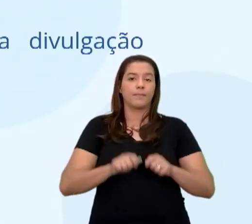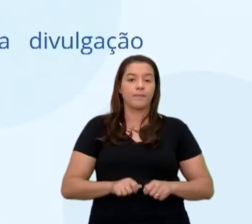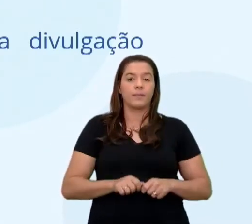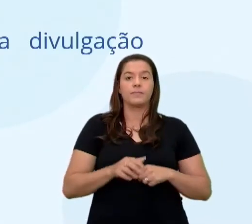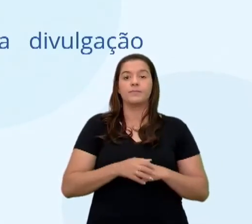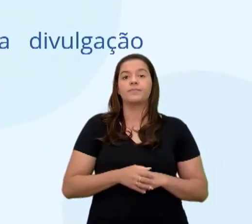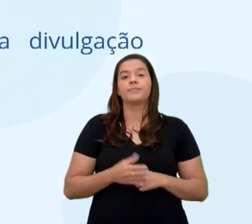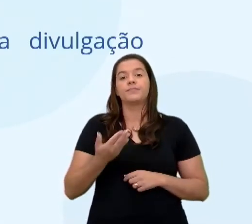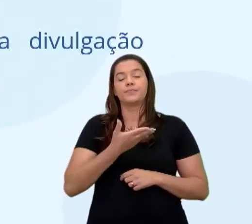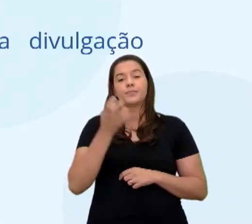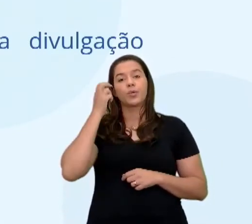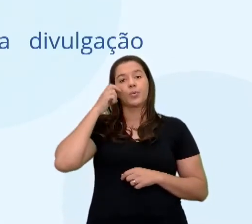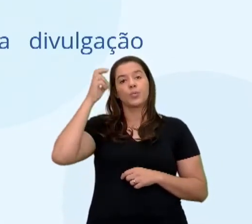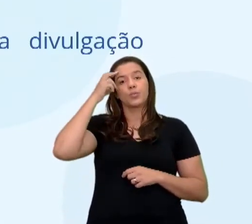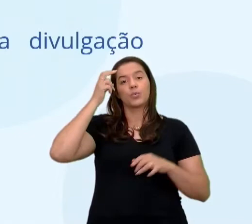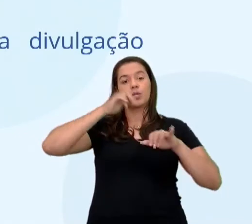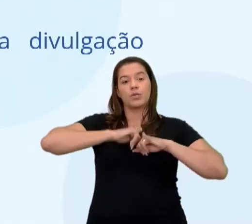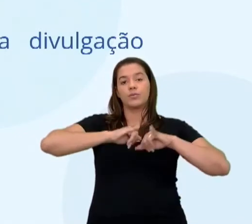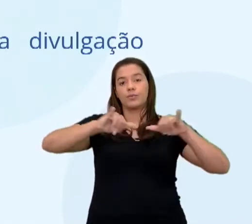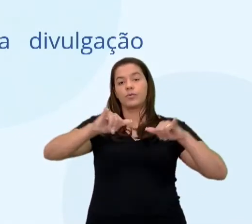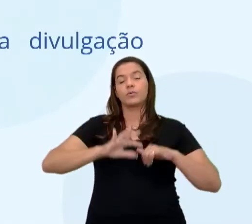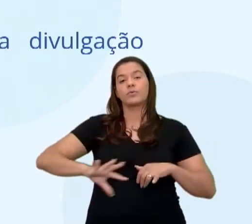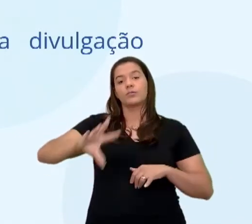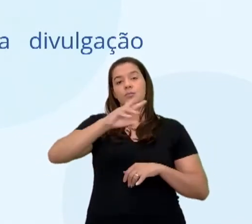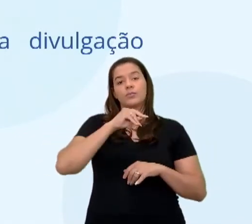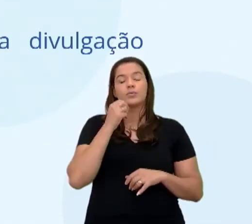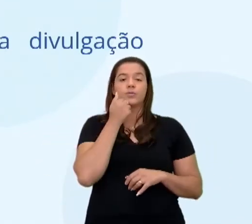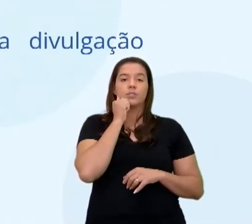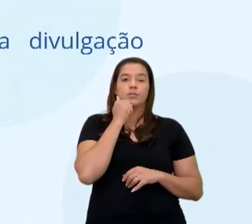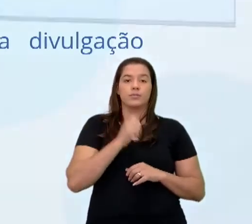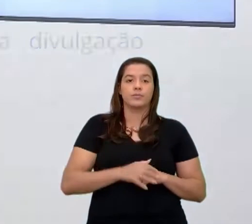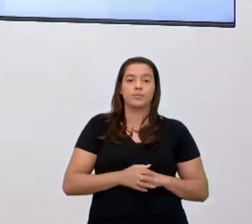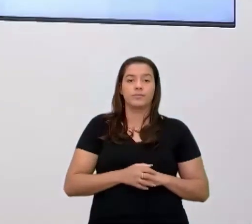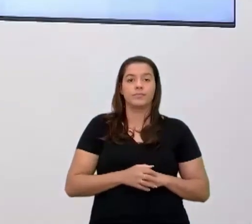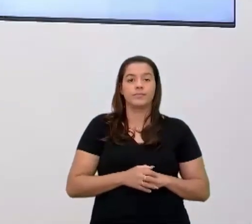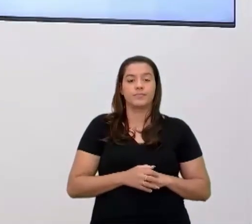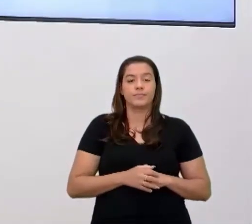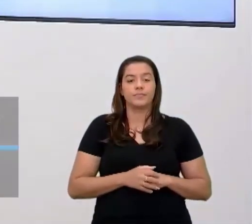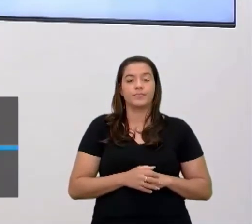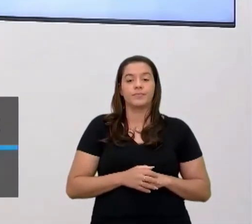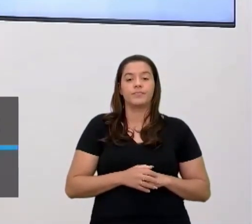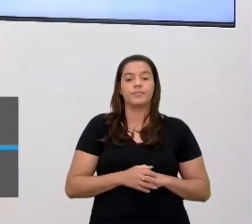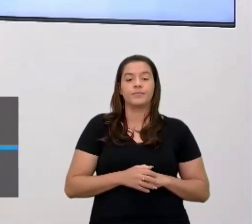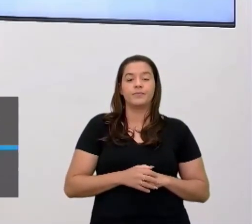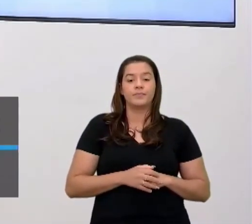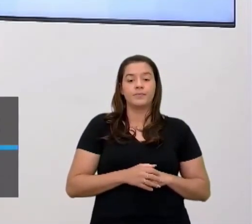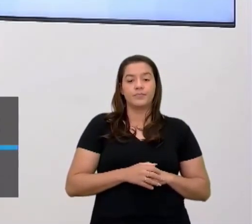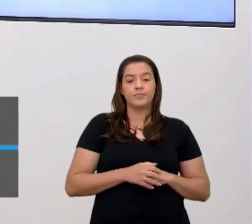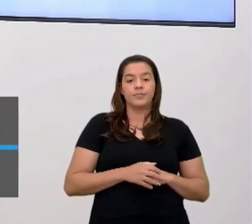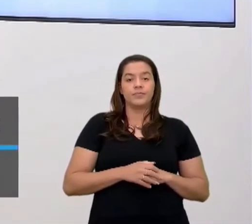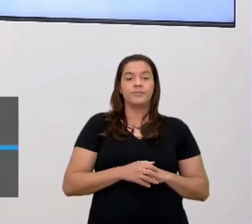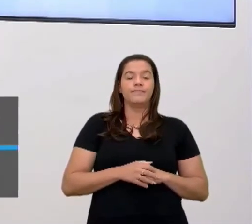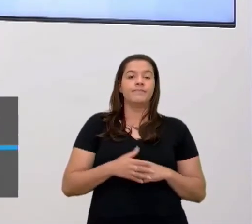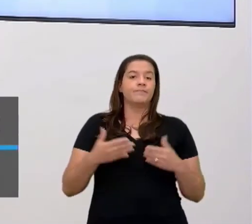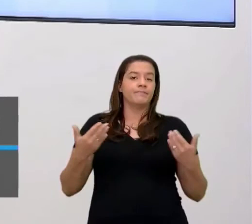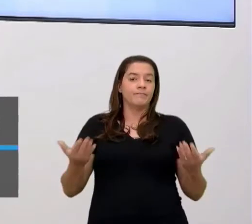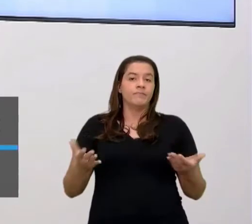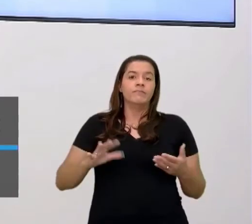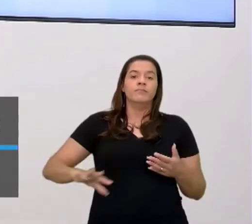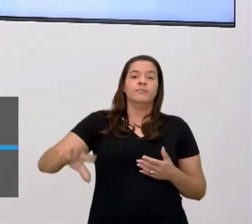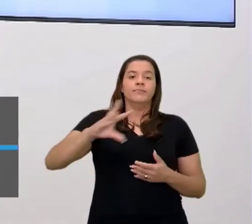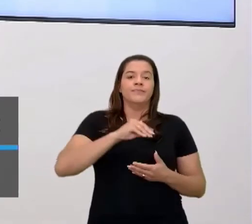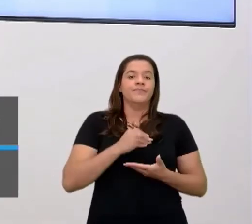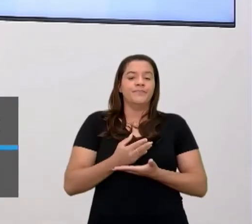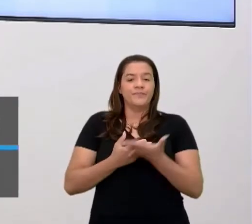tá? A cultura material e a divulgação científica. Então, para que a gente... É uma missão de vocês,